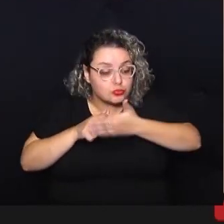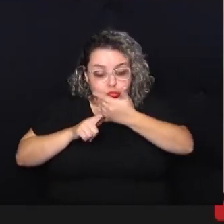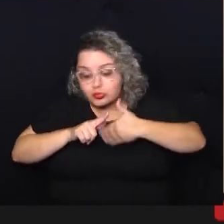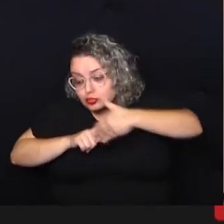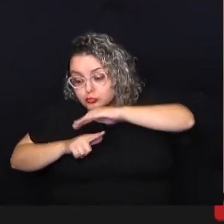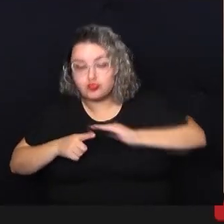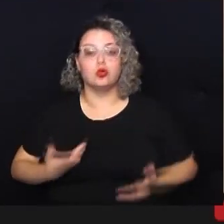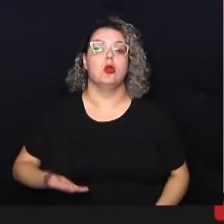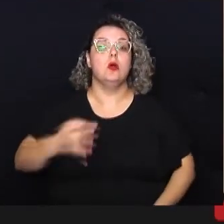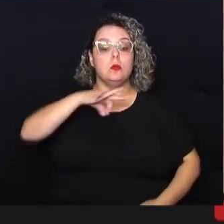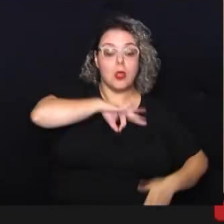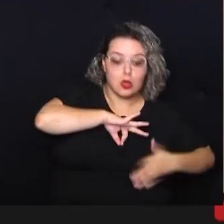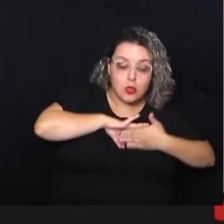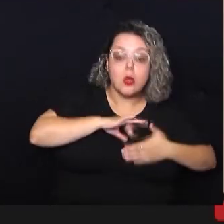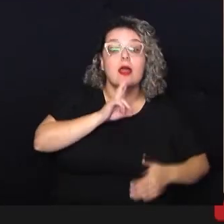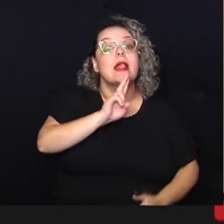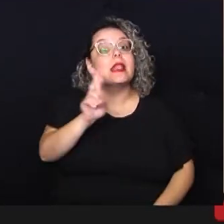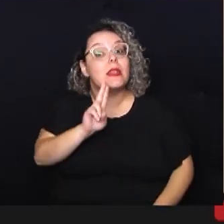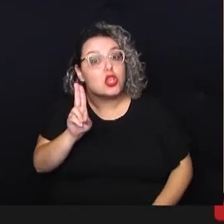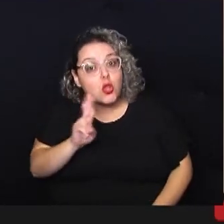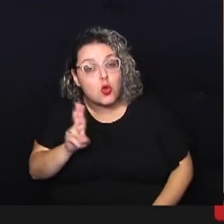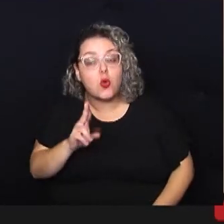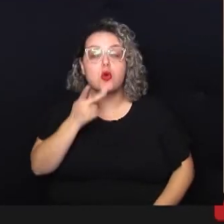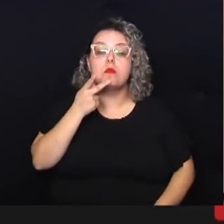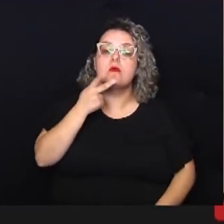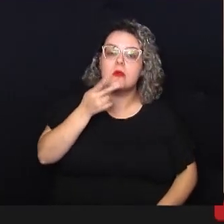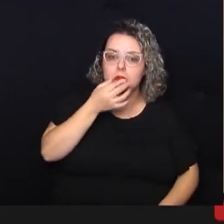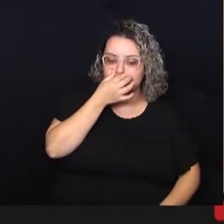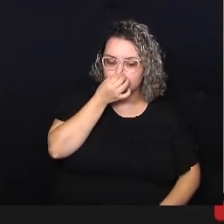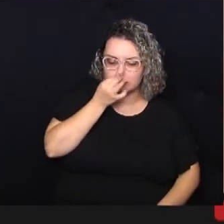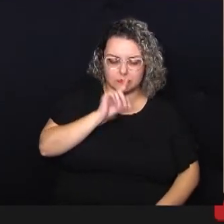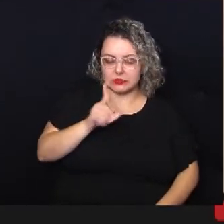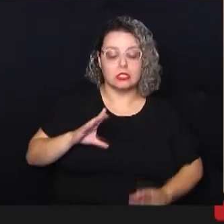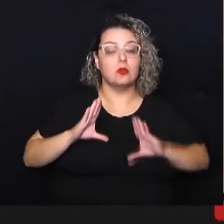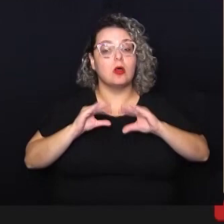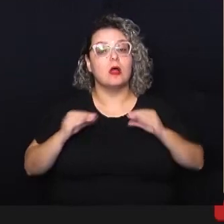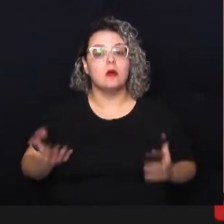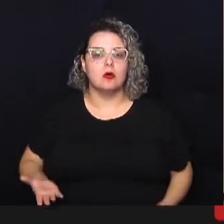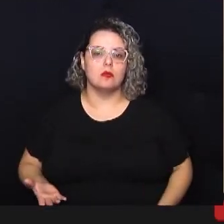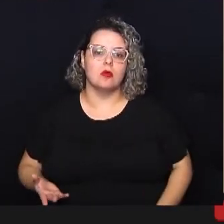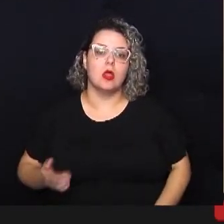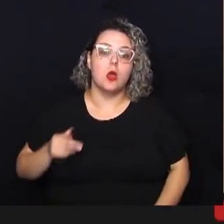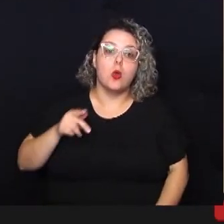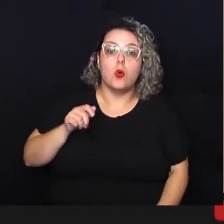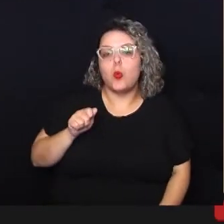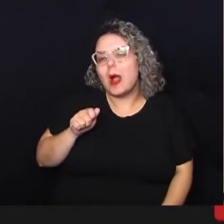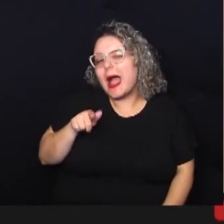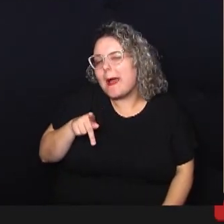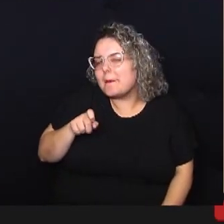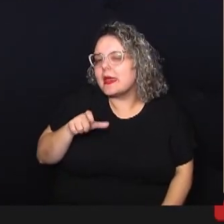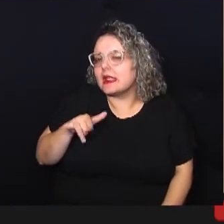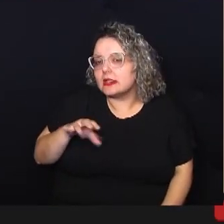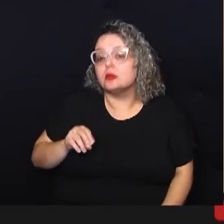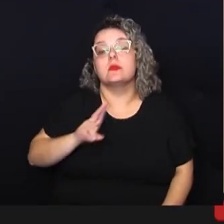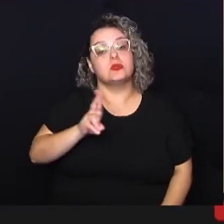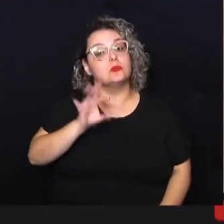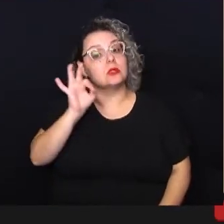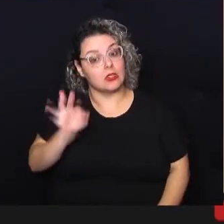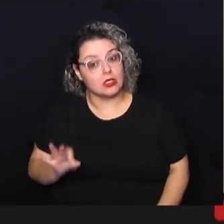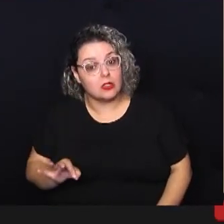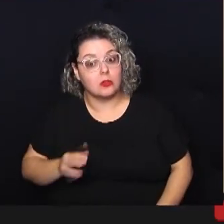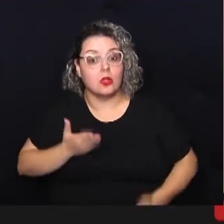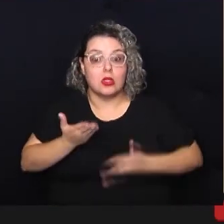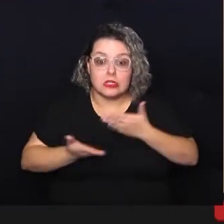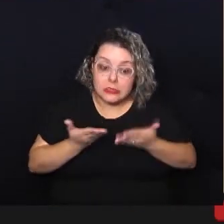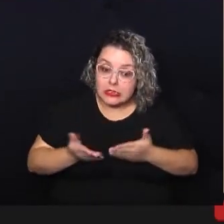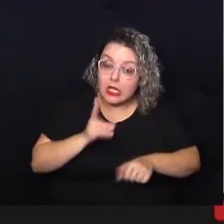tem que nomear as partes, né? Se a gente não sente à vontade, a gente pode falar o apelido, mas fala também o nome certo. Olha, a mamãe tá cuidando